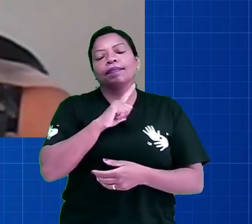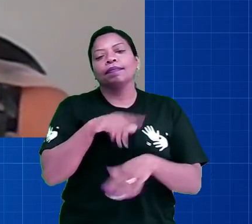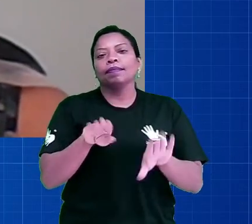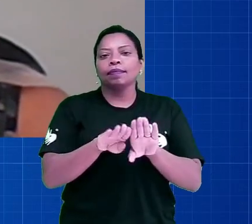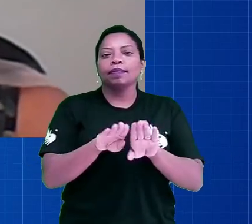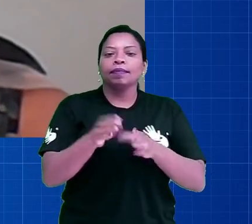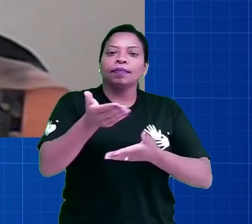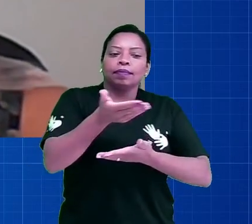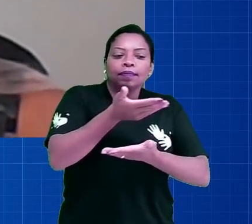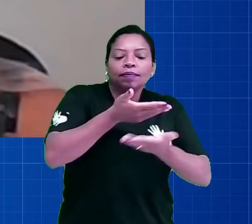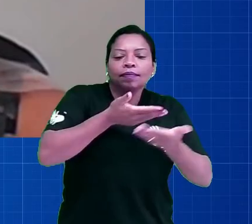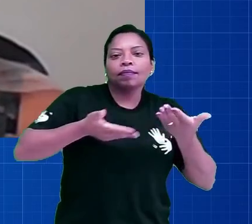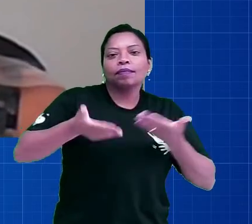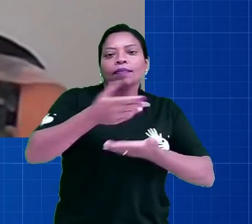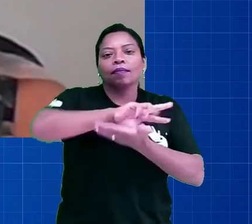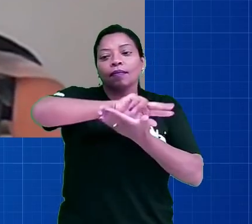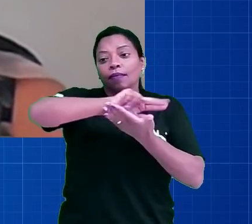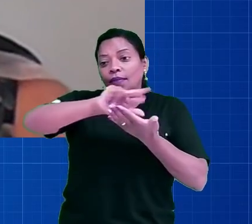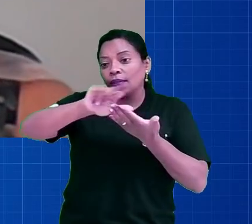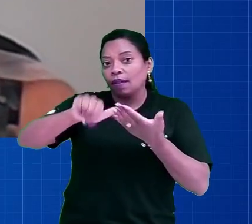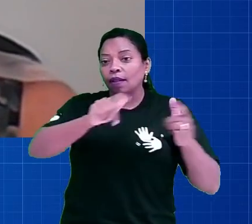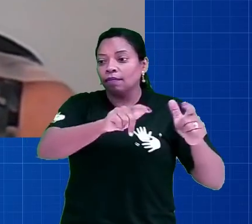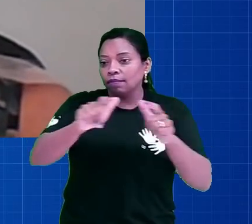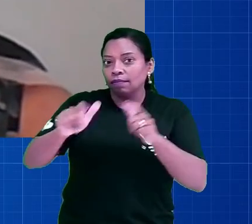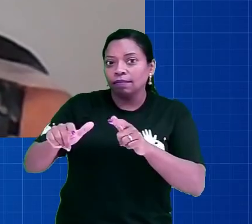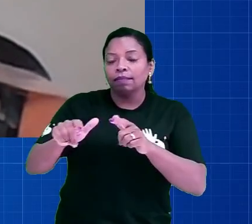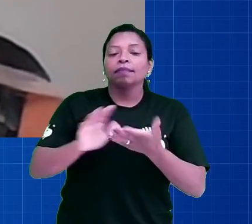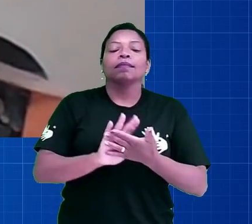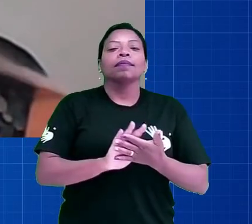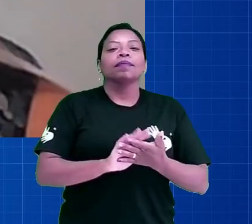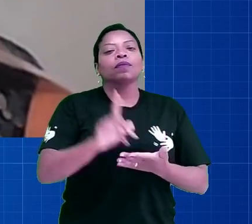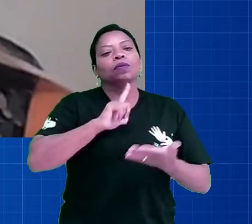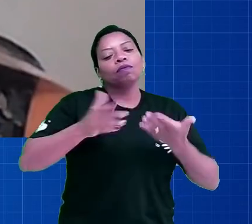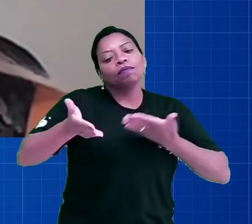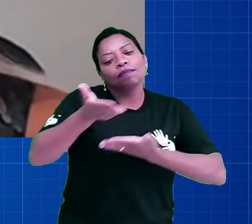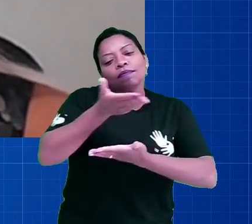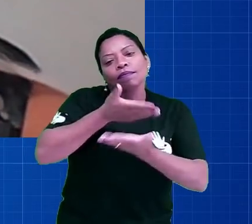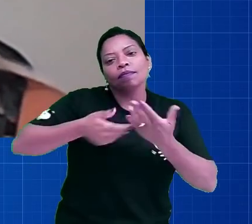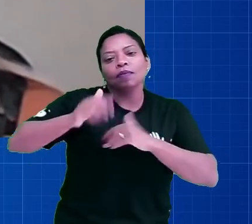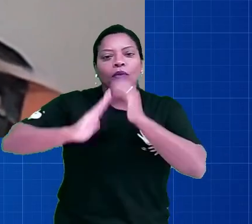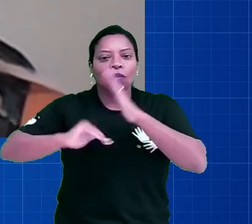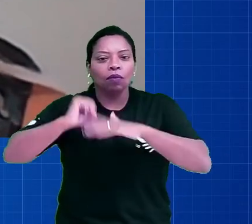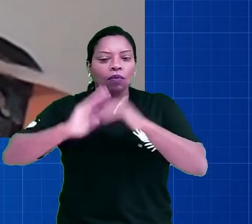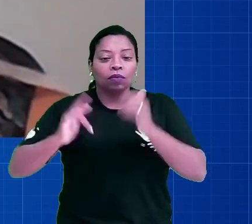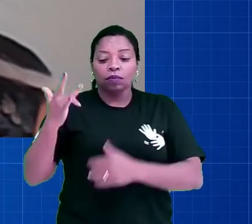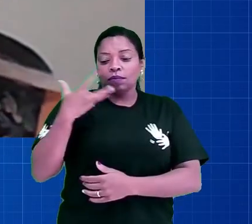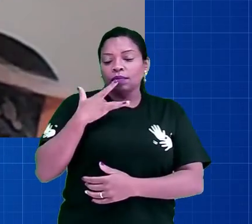relações intersetoriais, né? A gente tem um bom relacionamento ali com os profissionais da saúde, a gente faz mediações em loco também